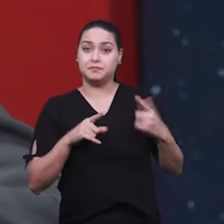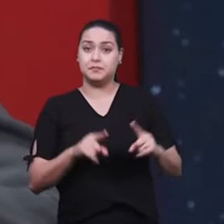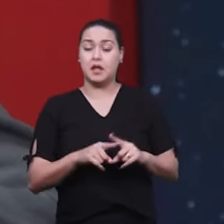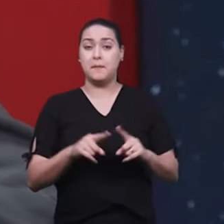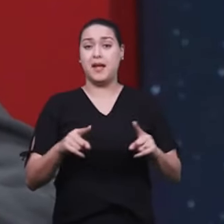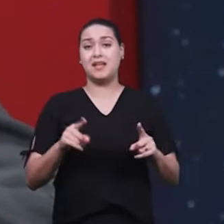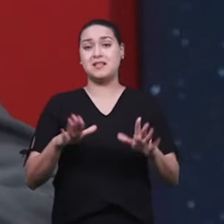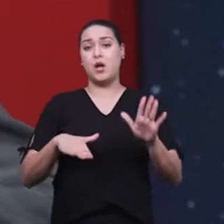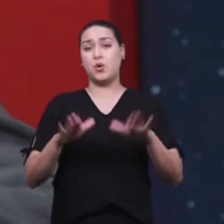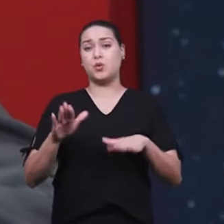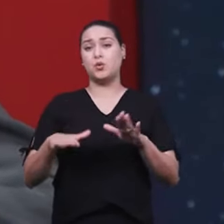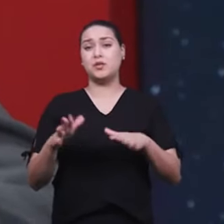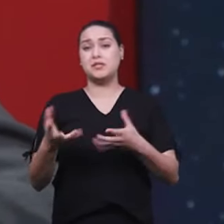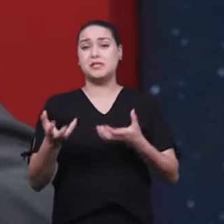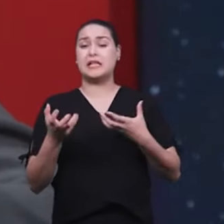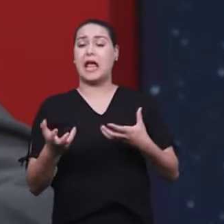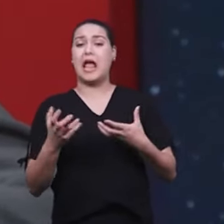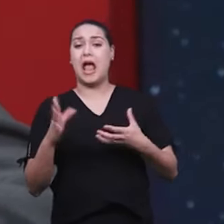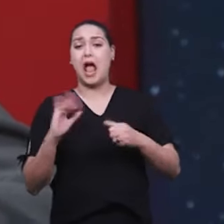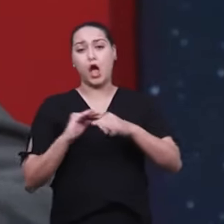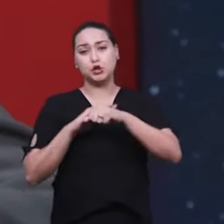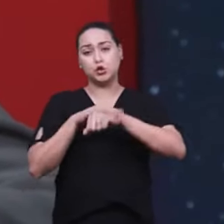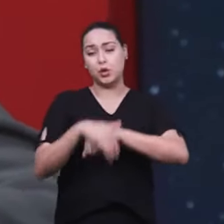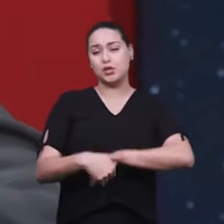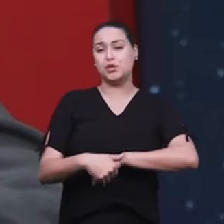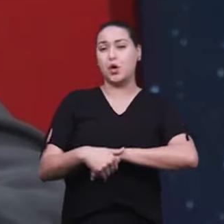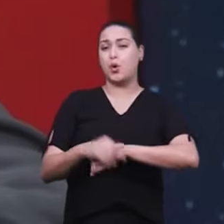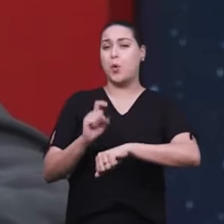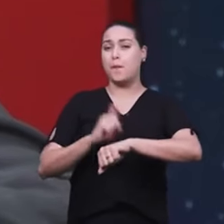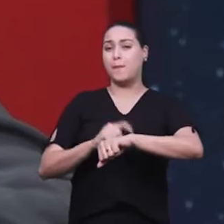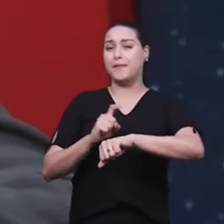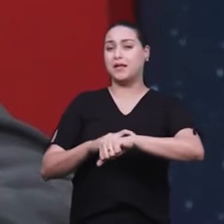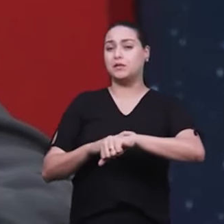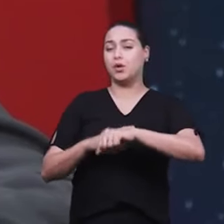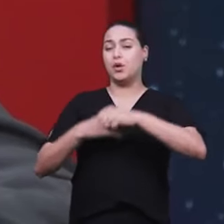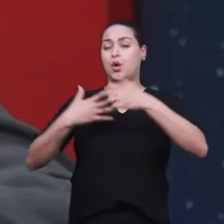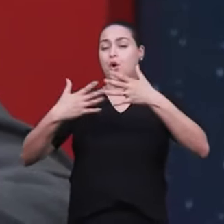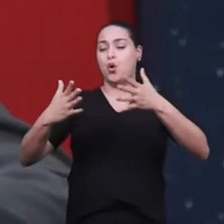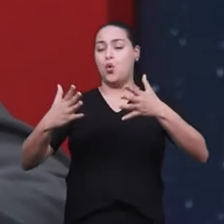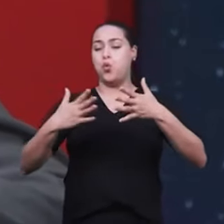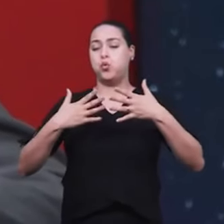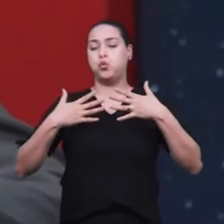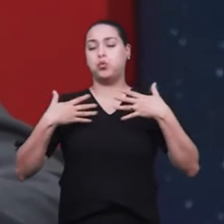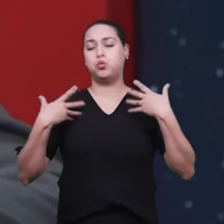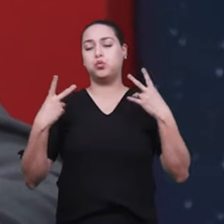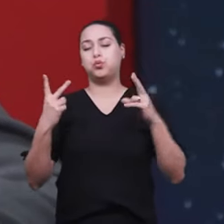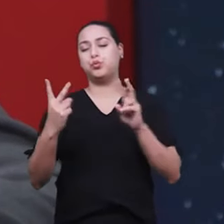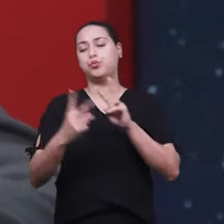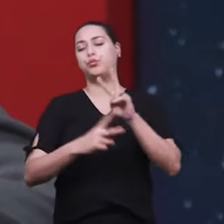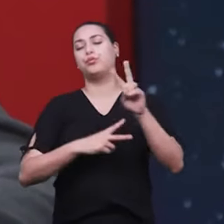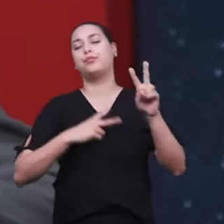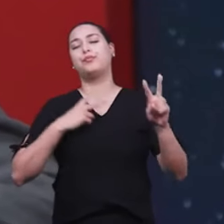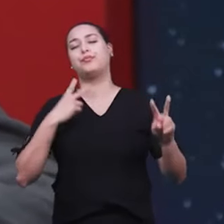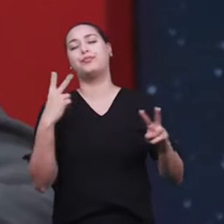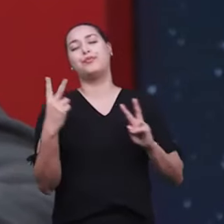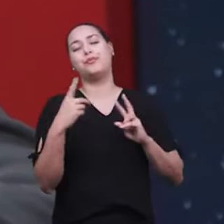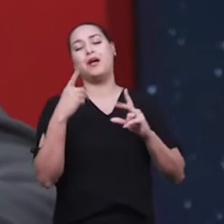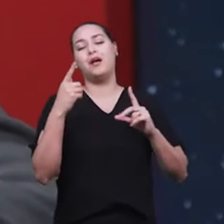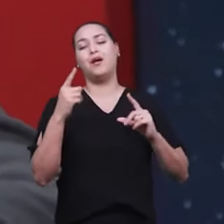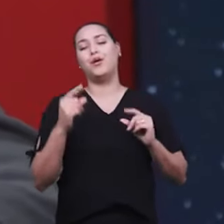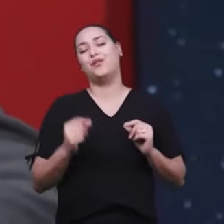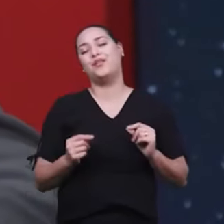anseiam pela noite como um período de frescor, de refrigério, mas que traz perigos, porque se, por um